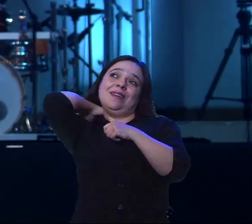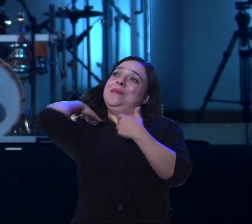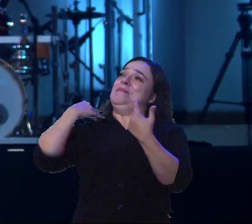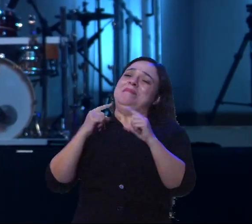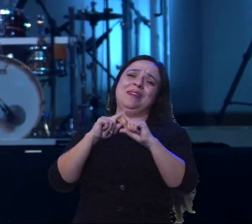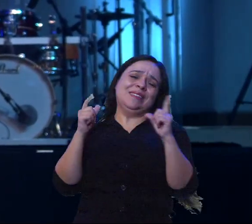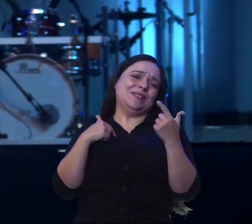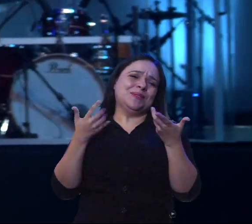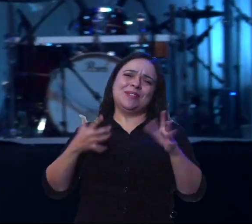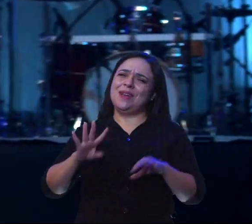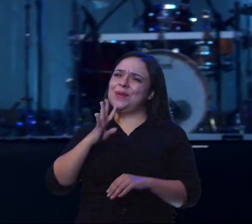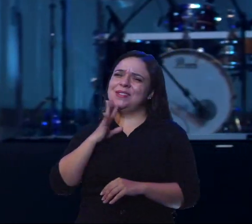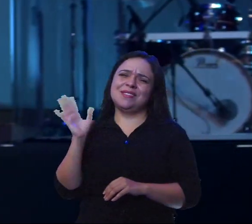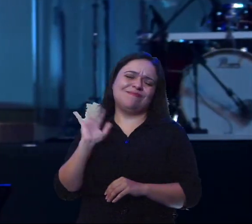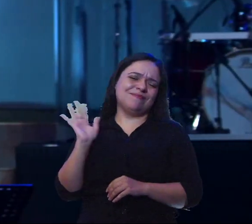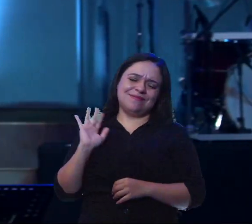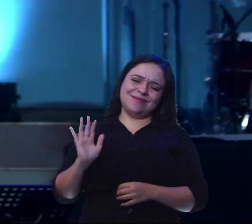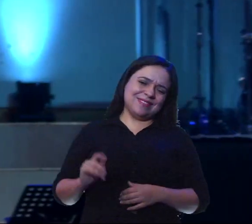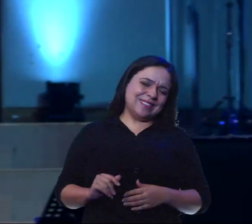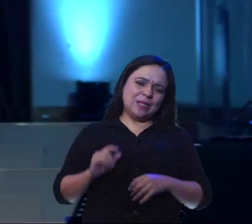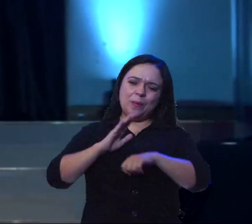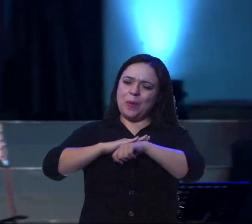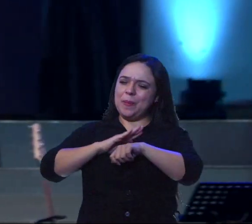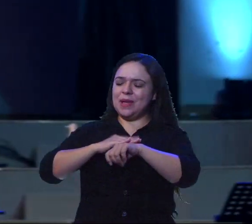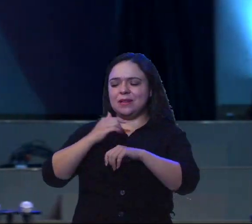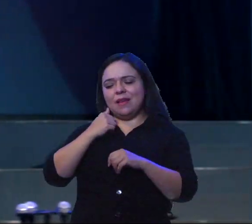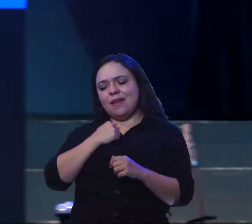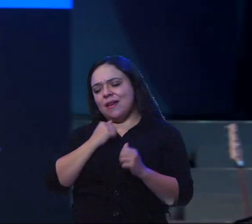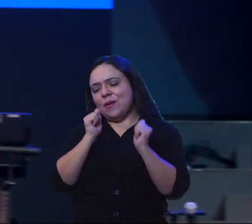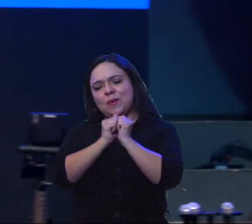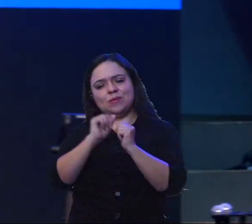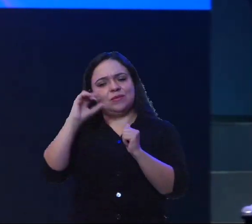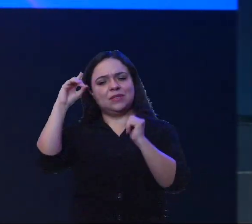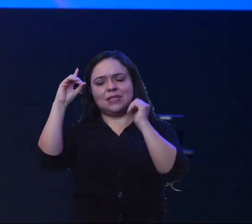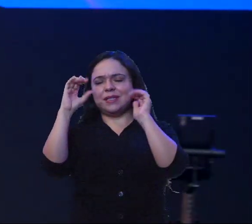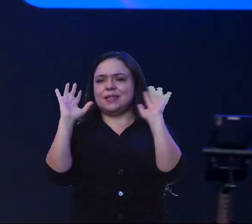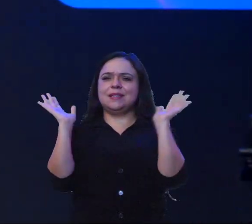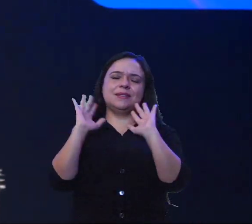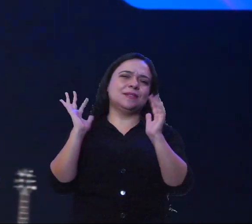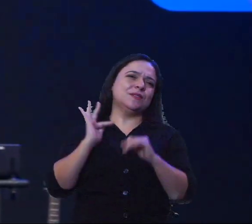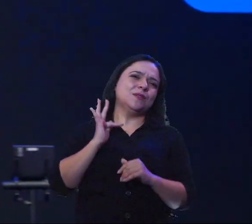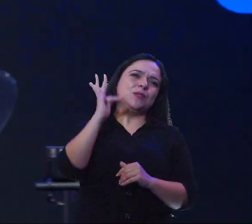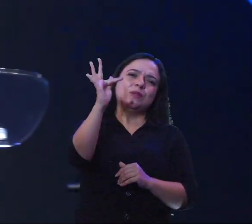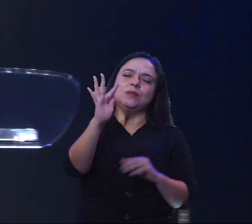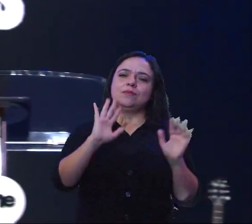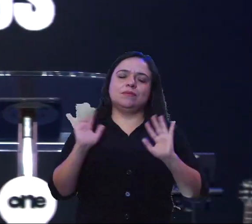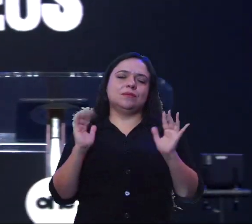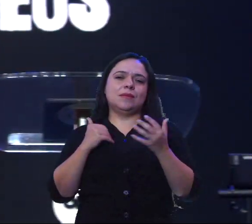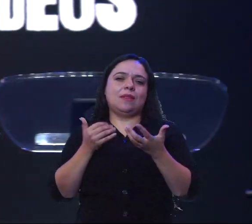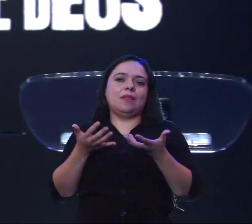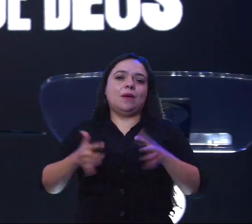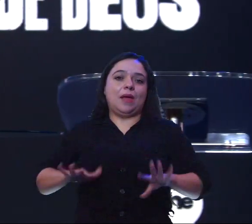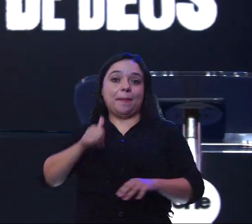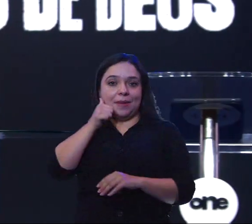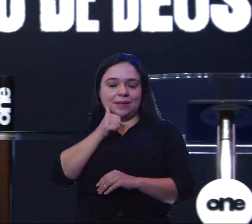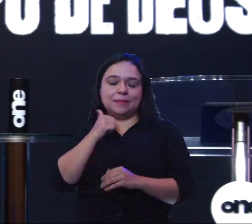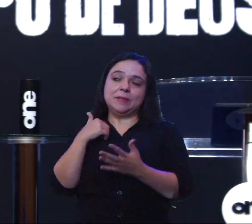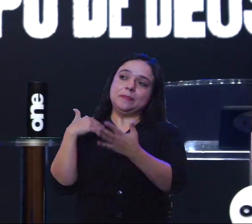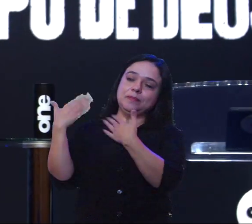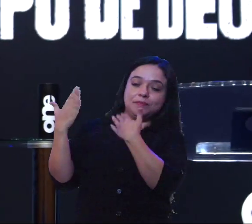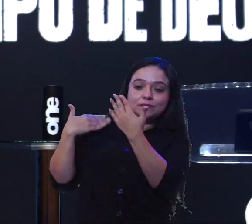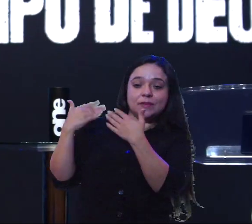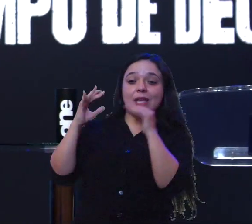quero conhecer, não estou muito aberta agora para esse momento, estou eu em Deus, né? Ela é para frente, não é agora. Mas a conversa vai, a conversa